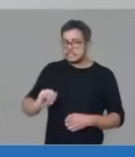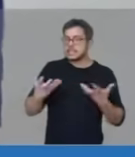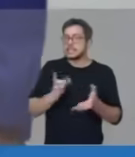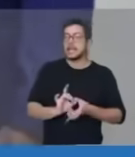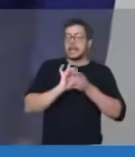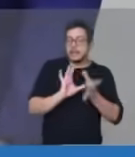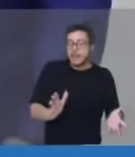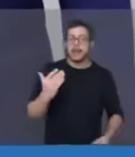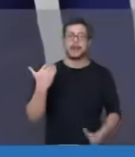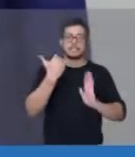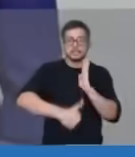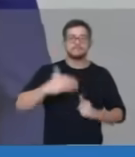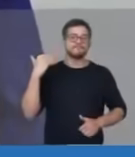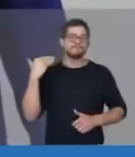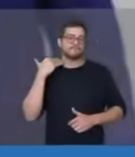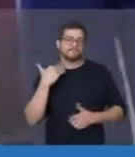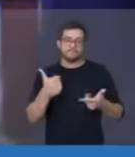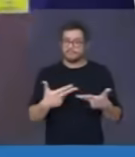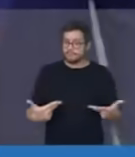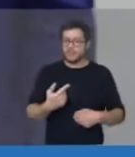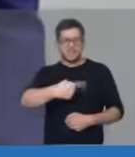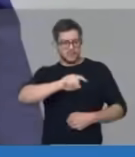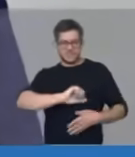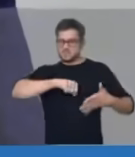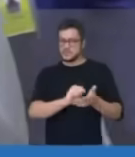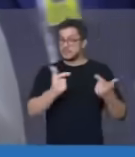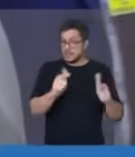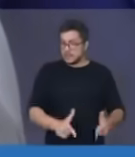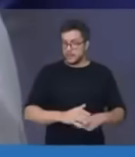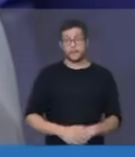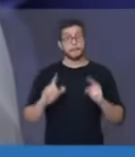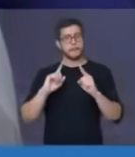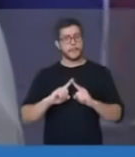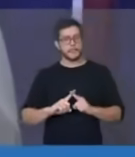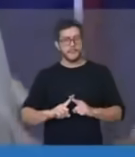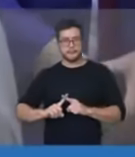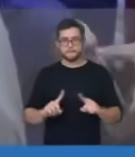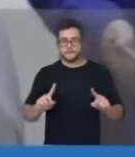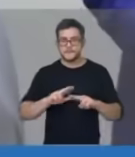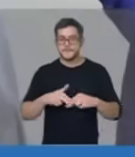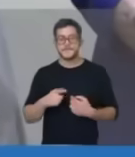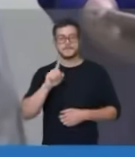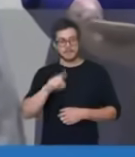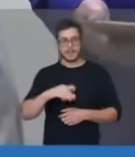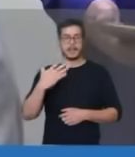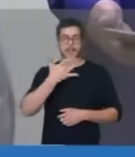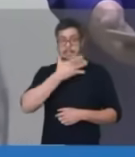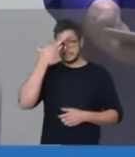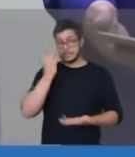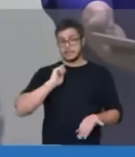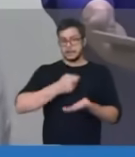não ia obstruir. Porque essa turma que paga, que garante a eleição de vocês, é que bota o dinheiro para viabilizar a maioria desse parlamento aqui,